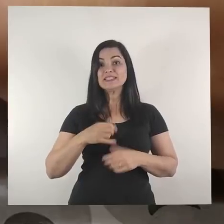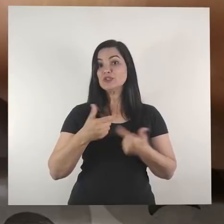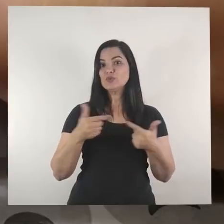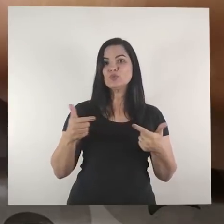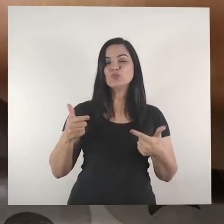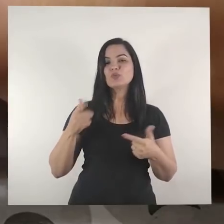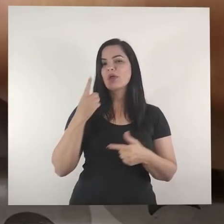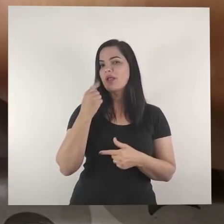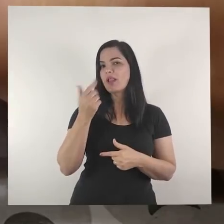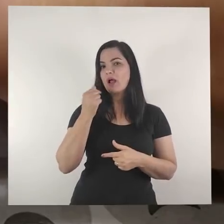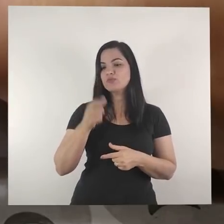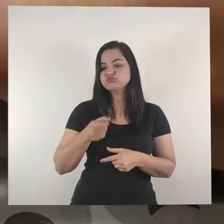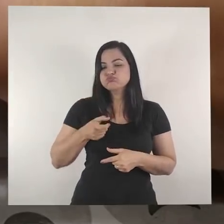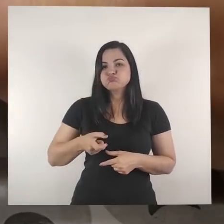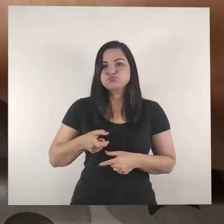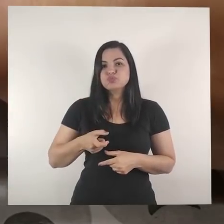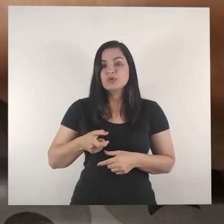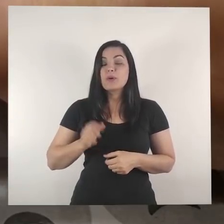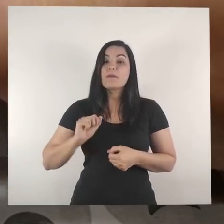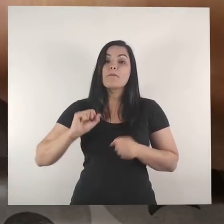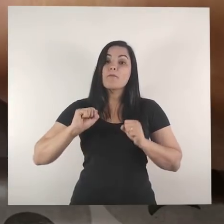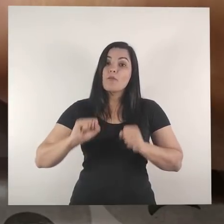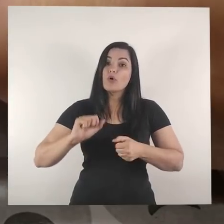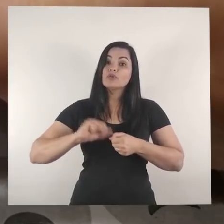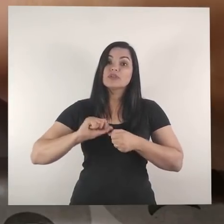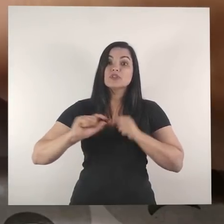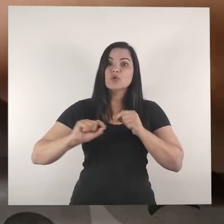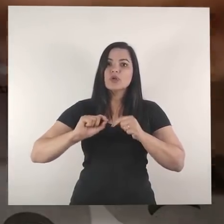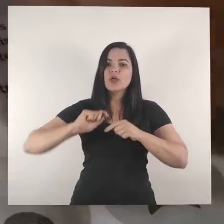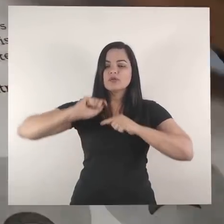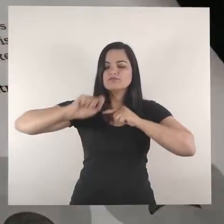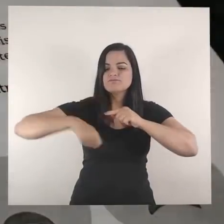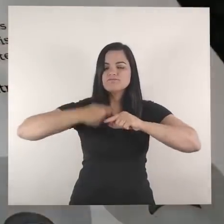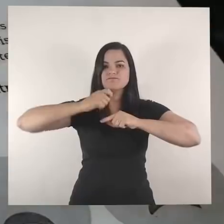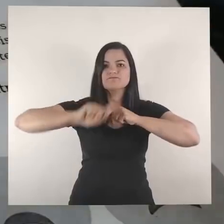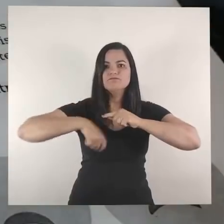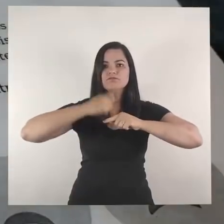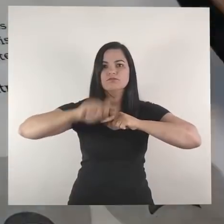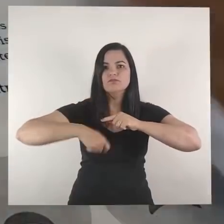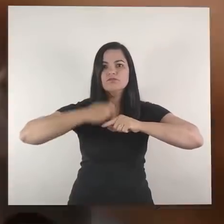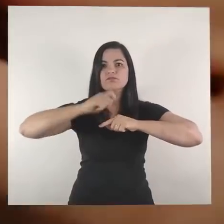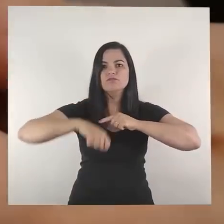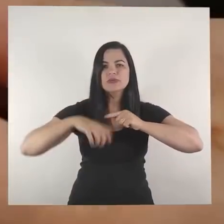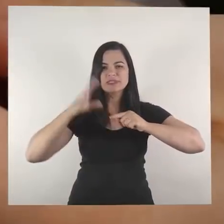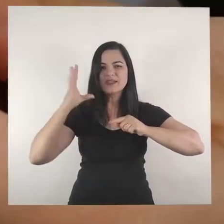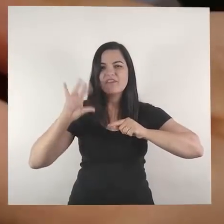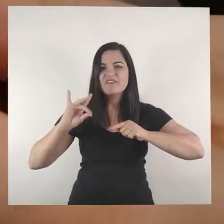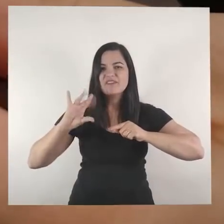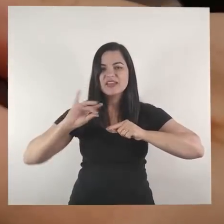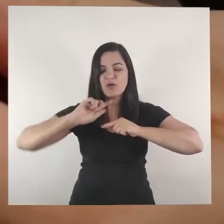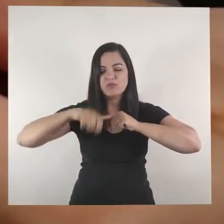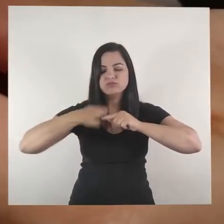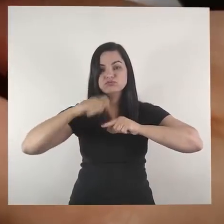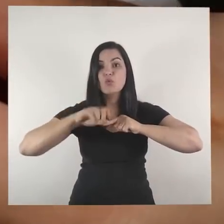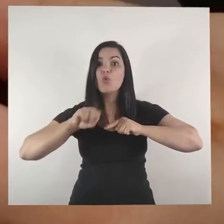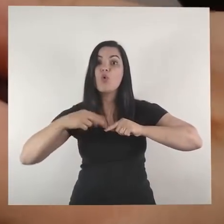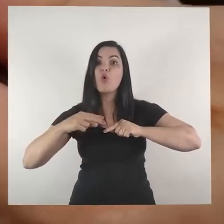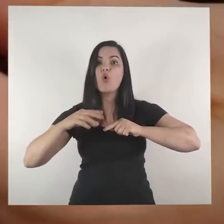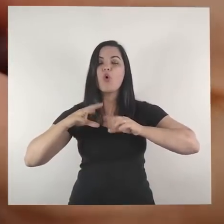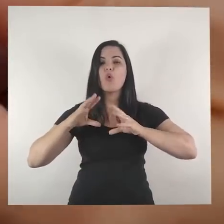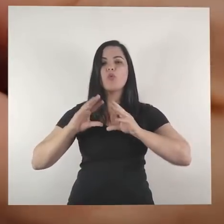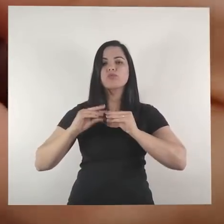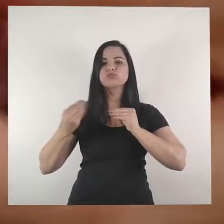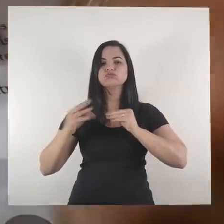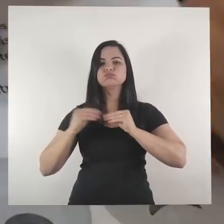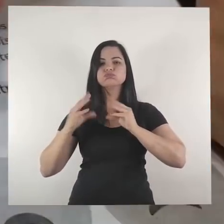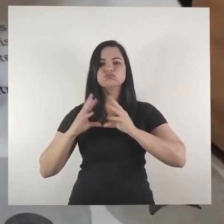bem gordinho, o que você pode fazer? Você pode passar fita, você pode pôr um algodãozinho aqui e passar uma